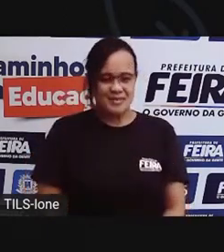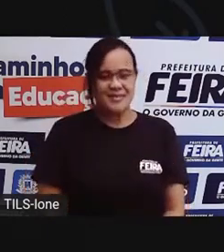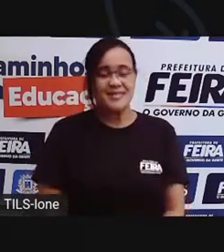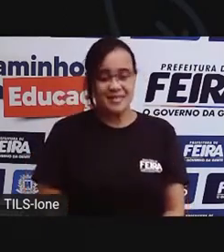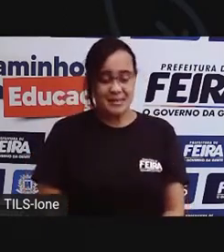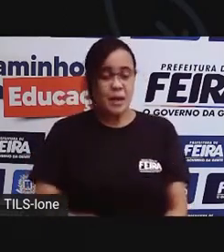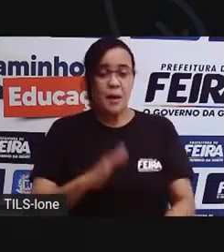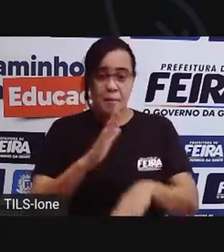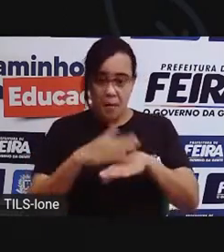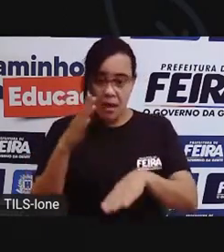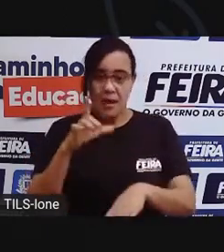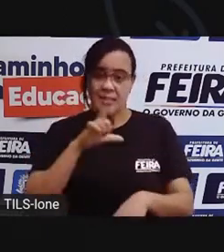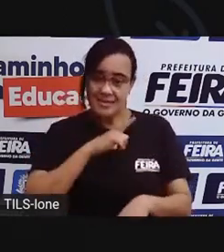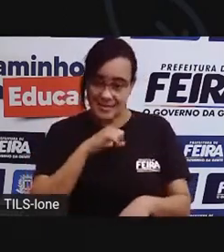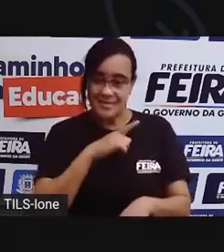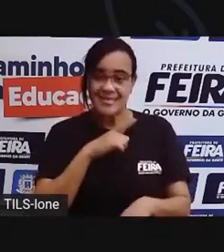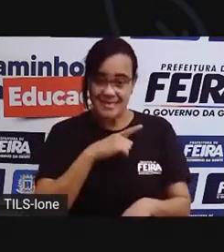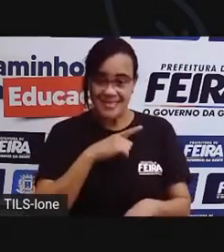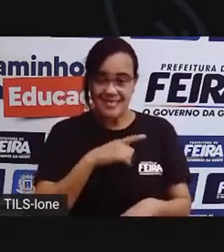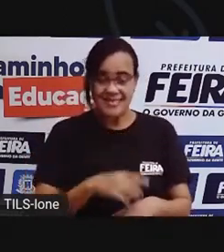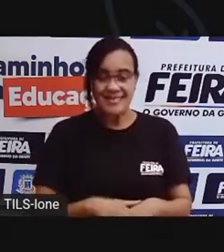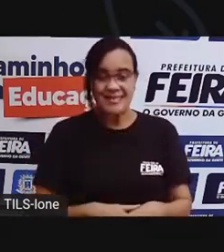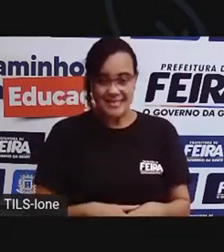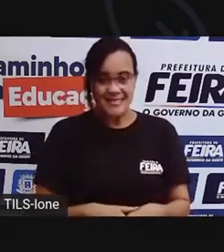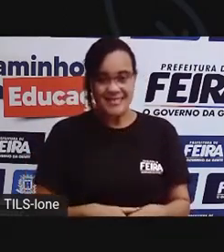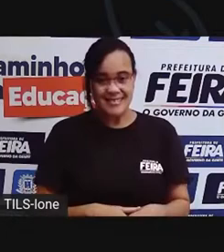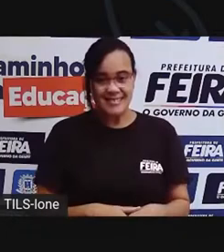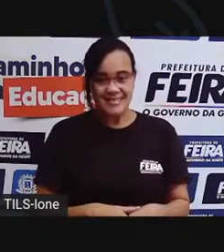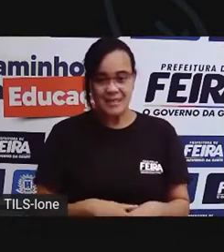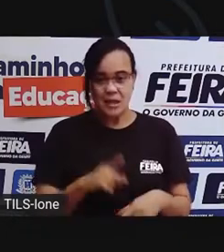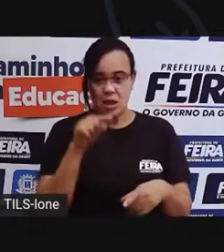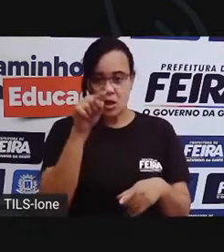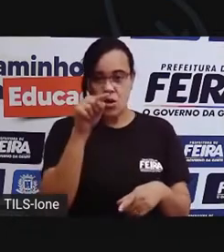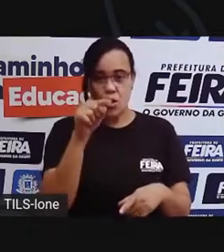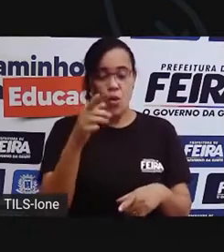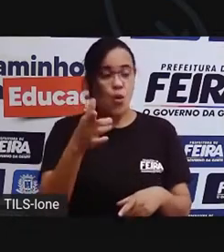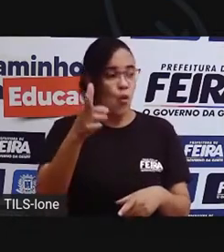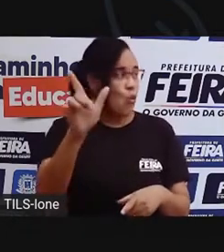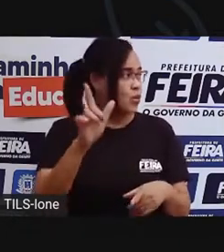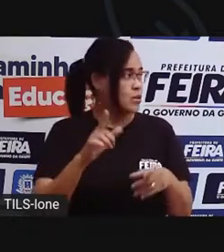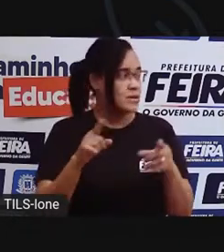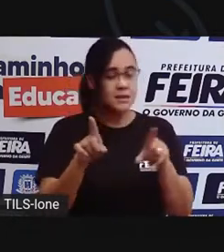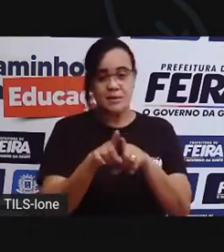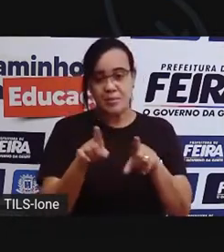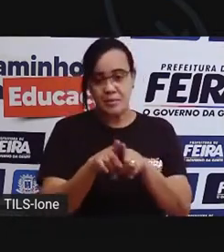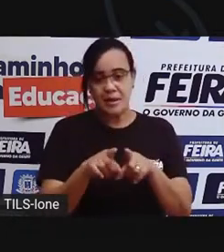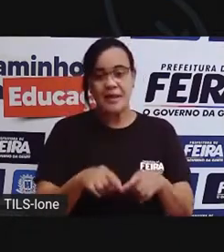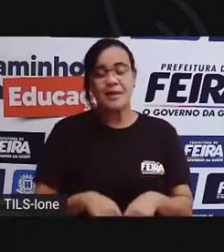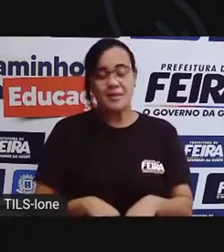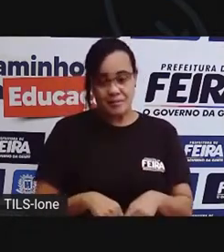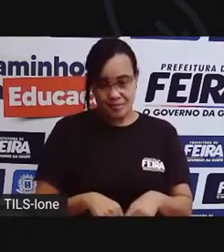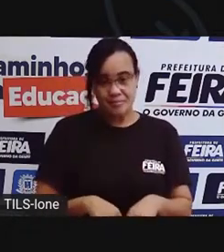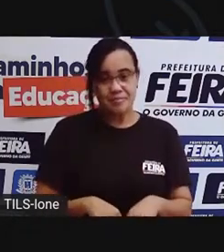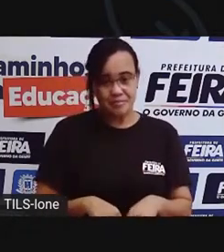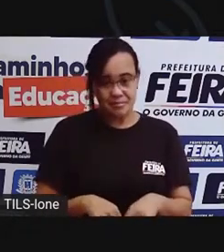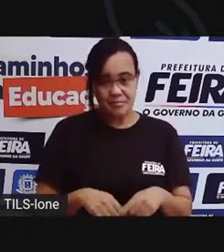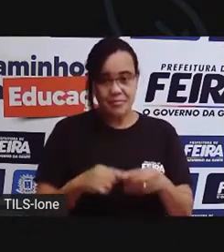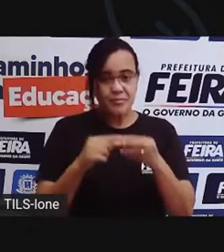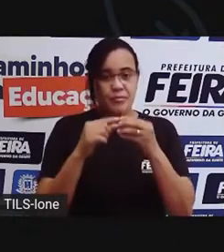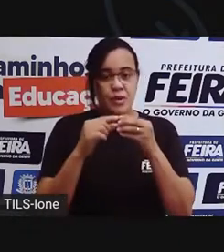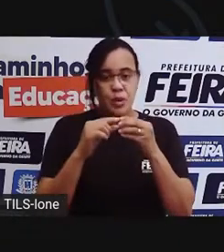Tem mais instrumento aí? Flauta de êmbolo. Êmbolo. Êmbolo.